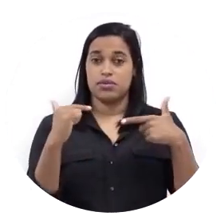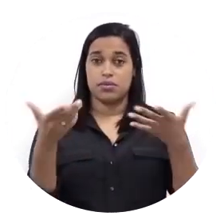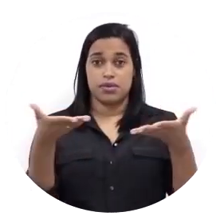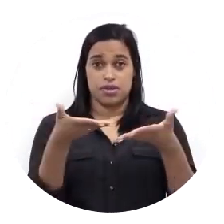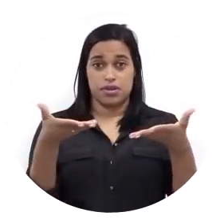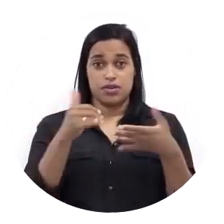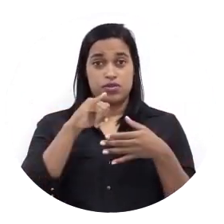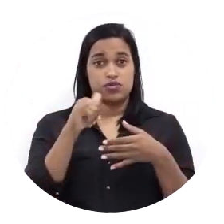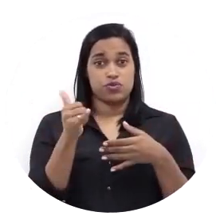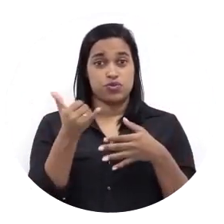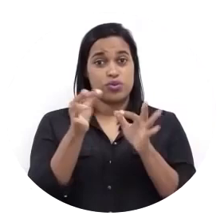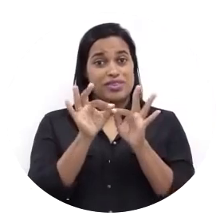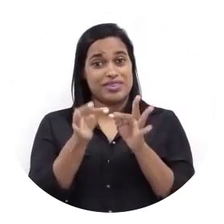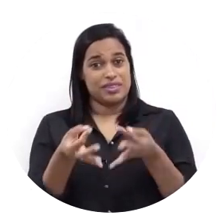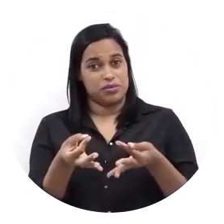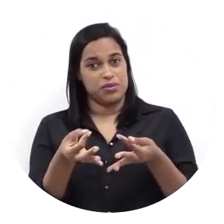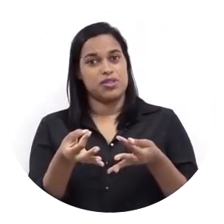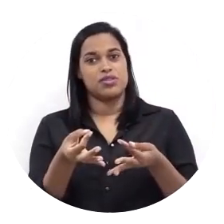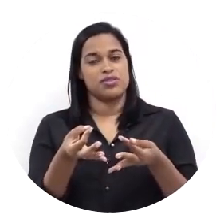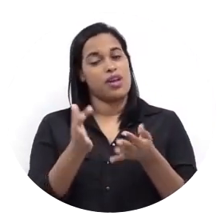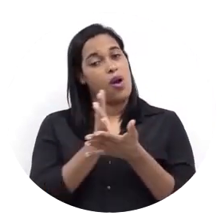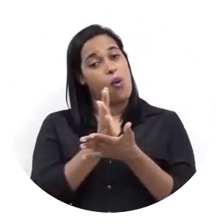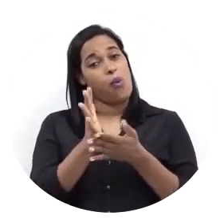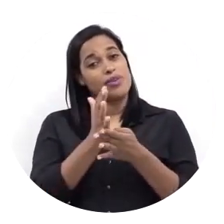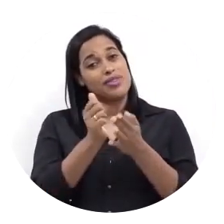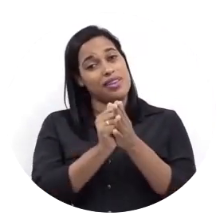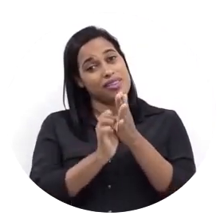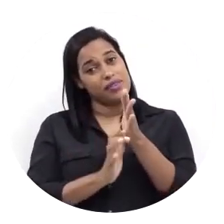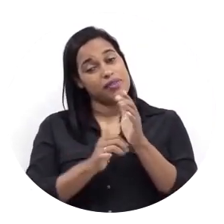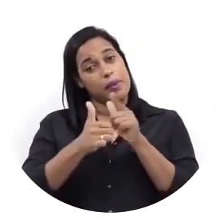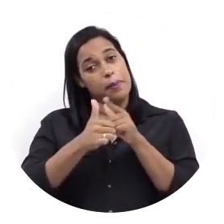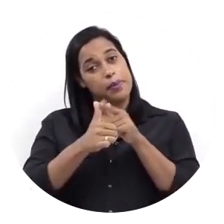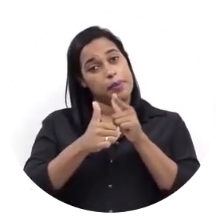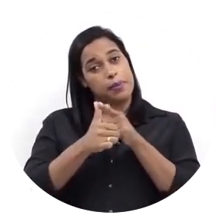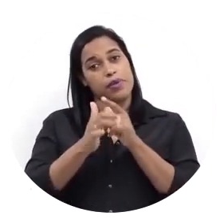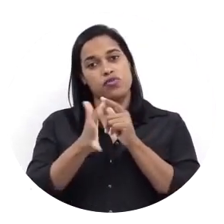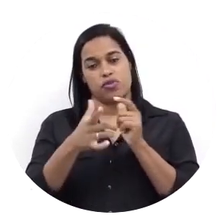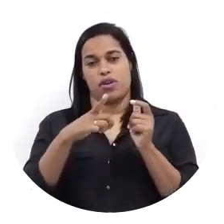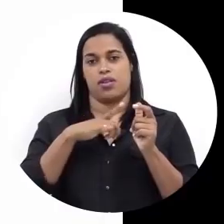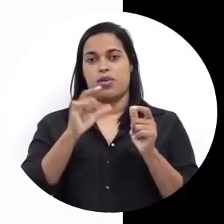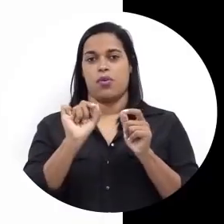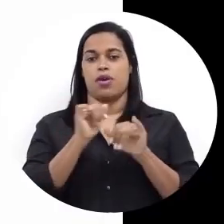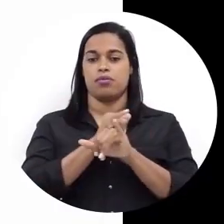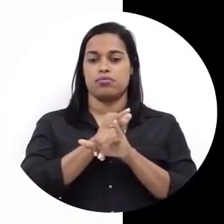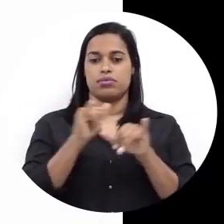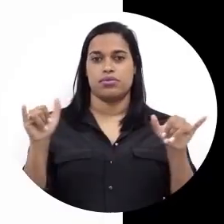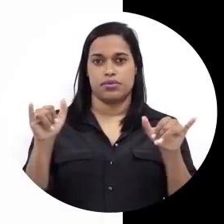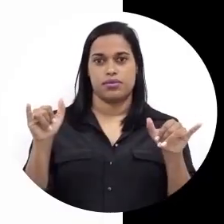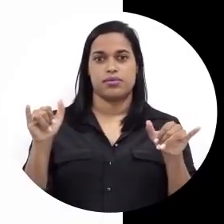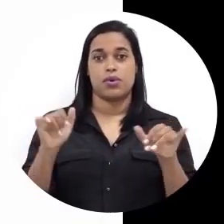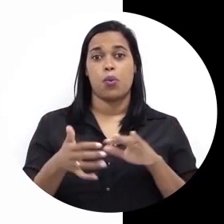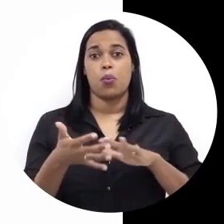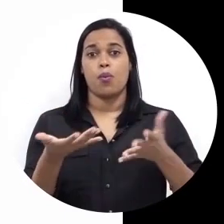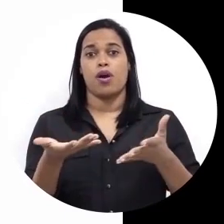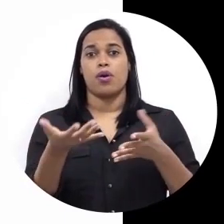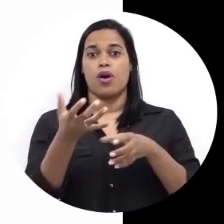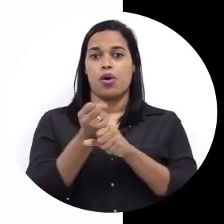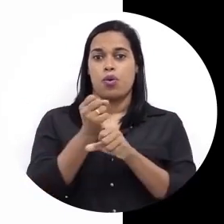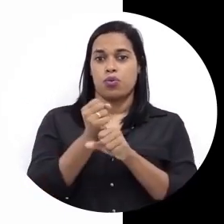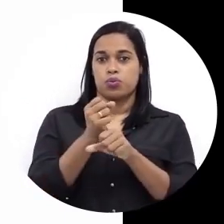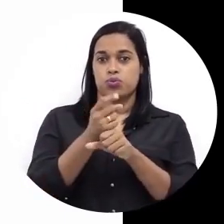agora juros simples através de alguns exercícios. O primeiro deles já tem o seguinte enunciado. Qual o montante